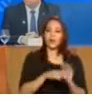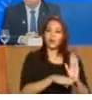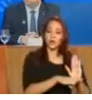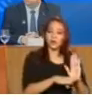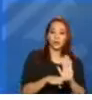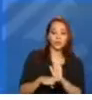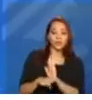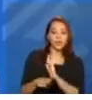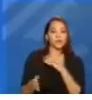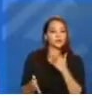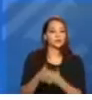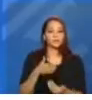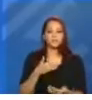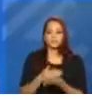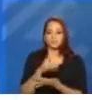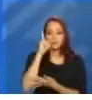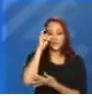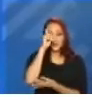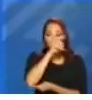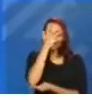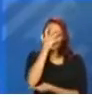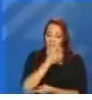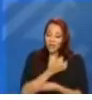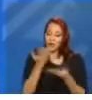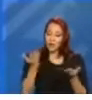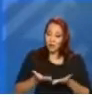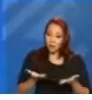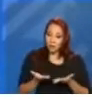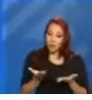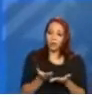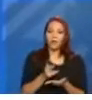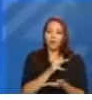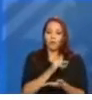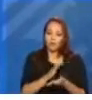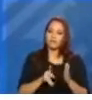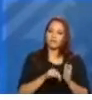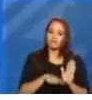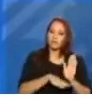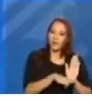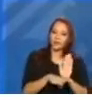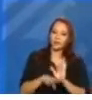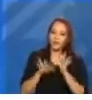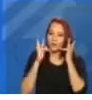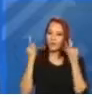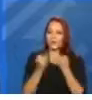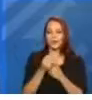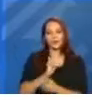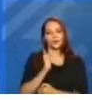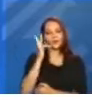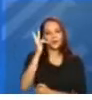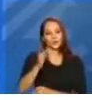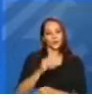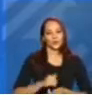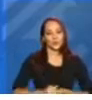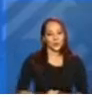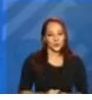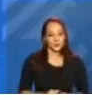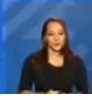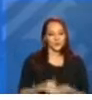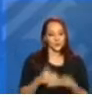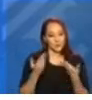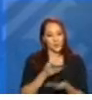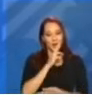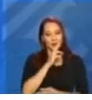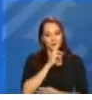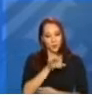independente dessa dificuldade muito séria que a gente está passando, mas vai ajudar a família no futuro. Então, para responder